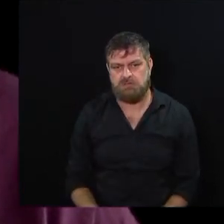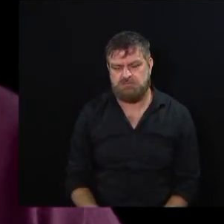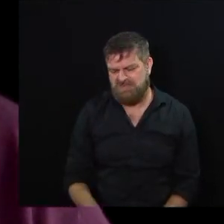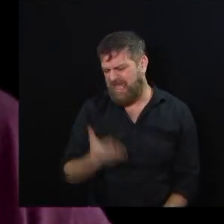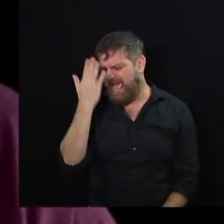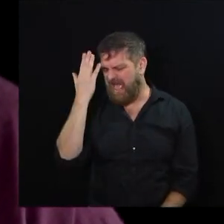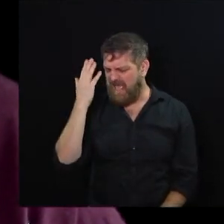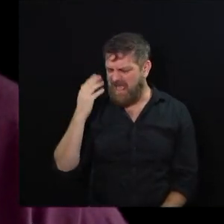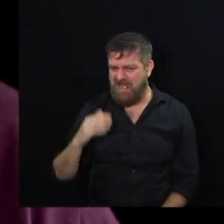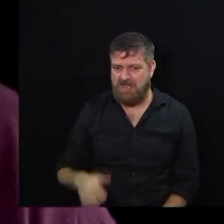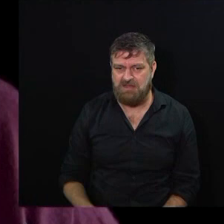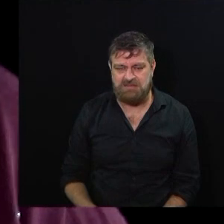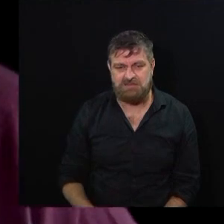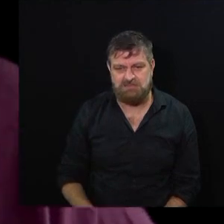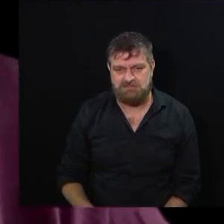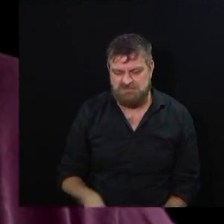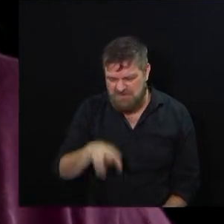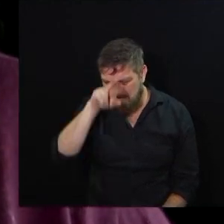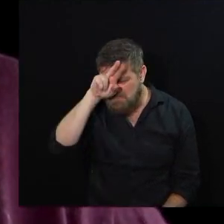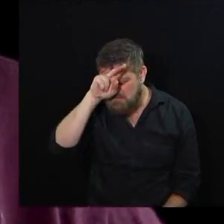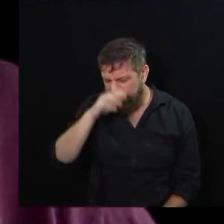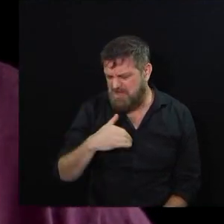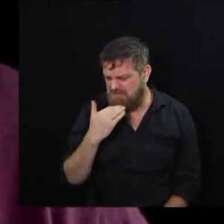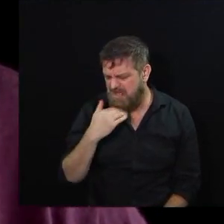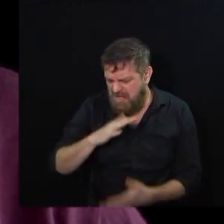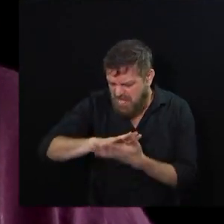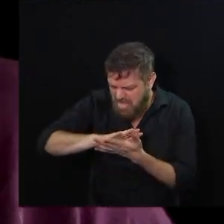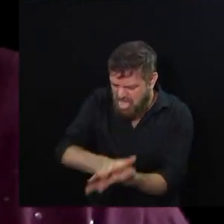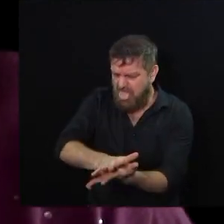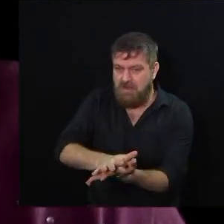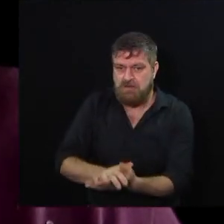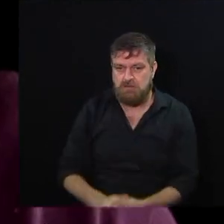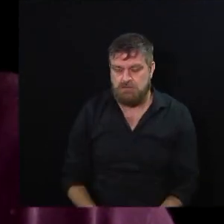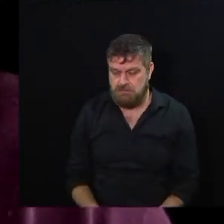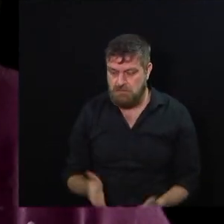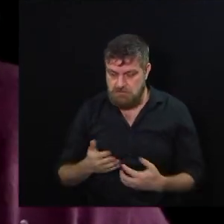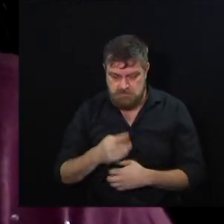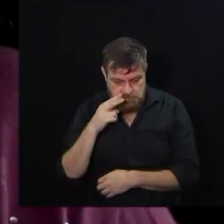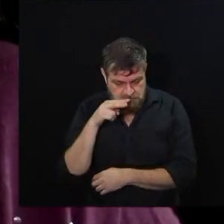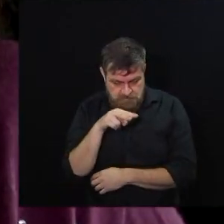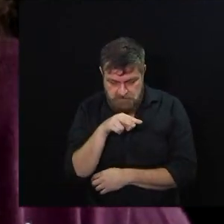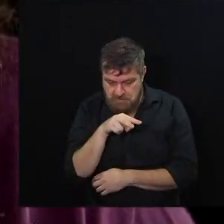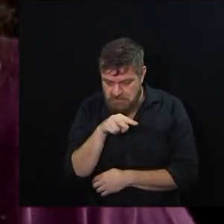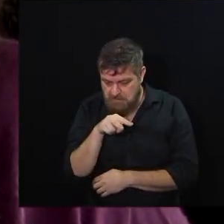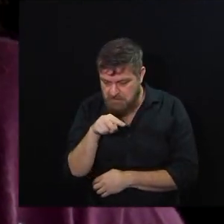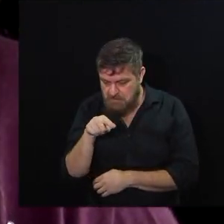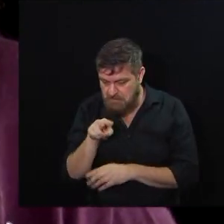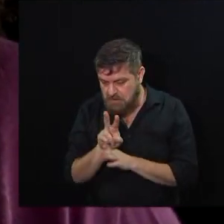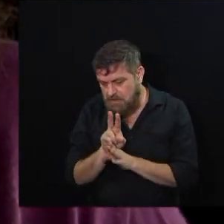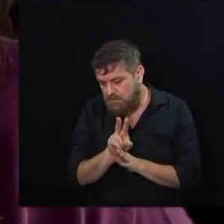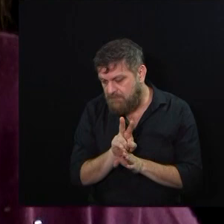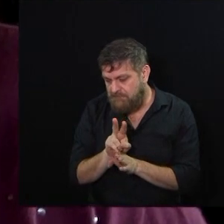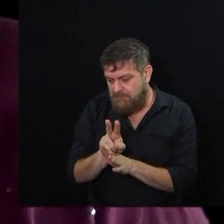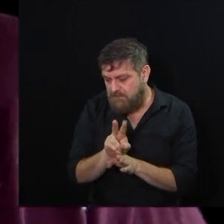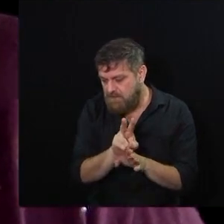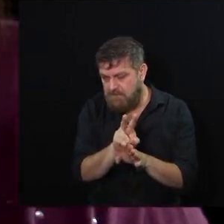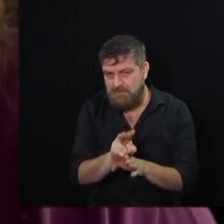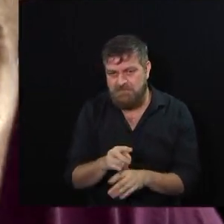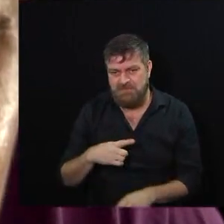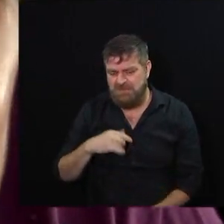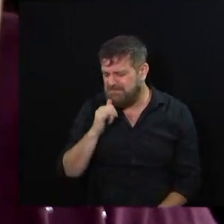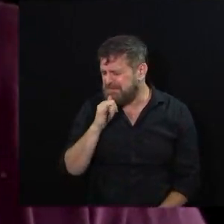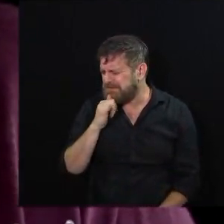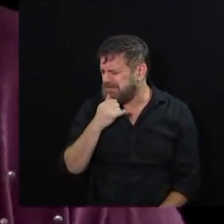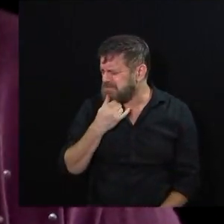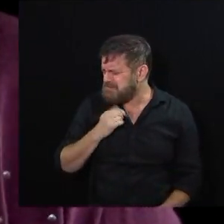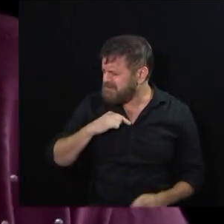Sabe? Eu fico olhando a formiga. Uma vez eu estava sentada tão triste, tão caída